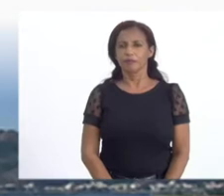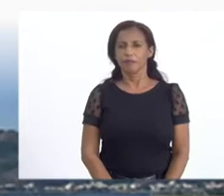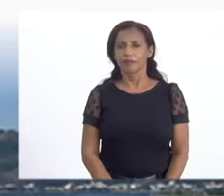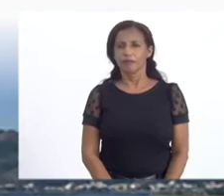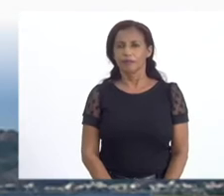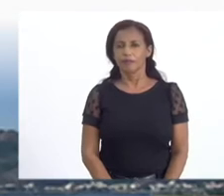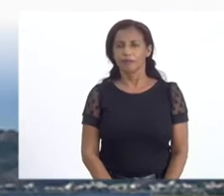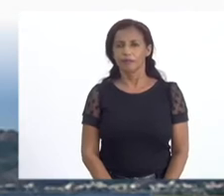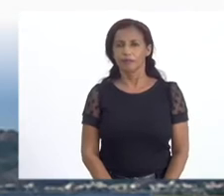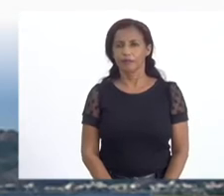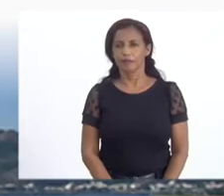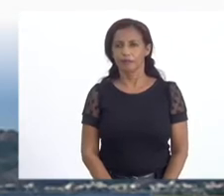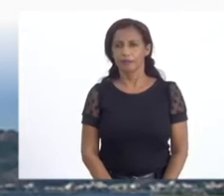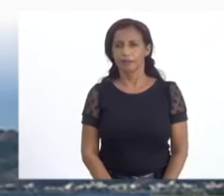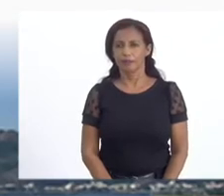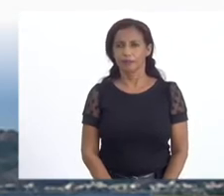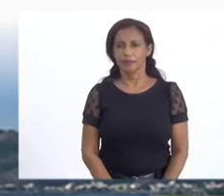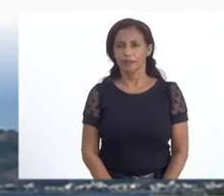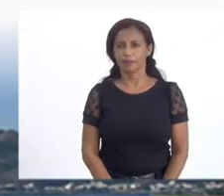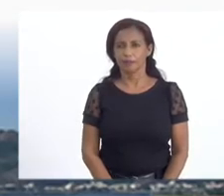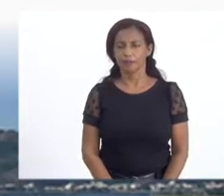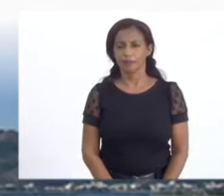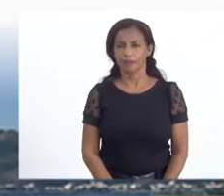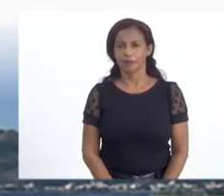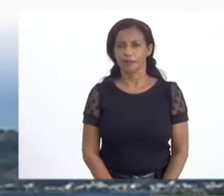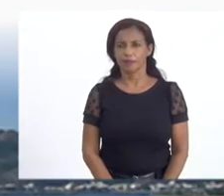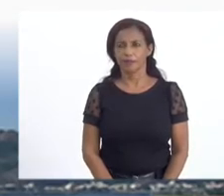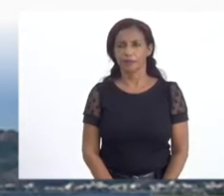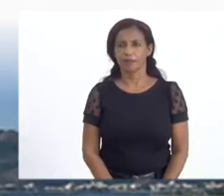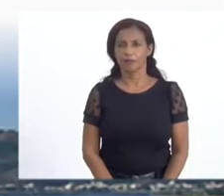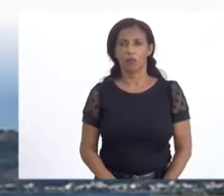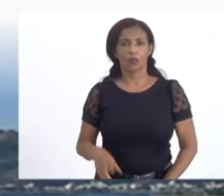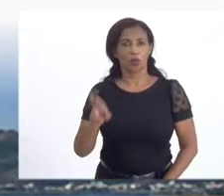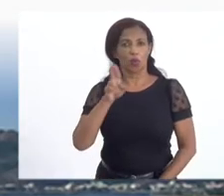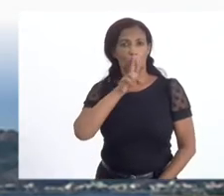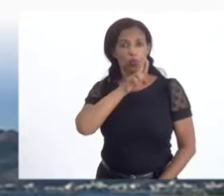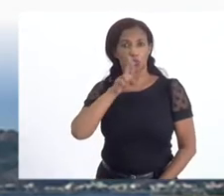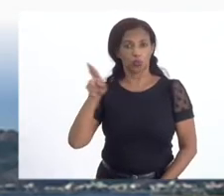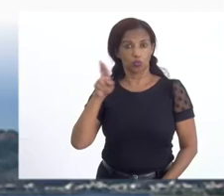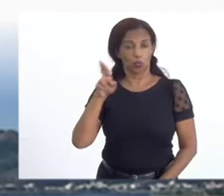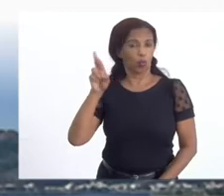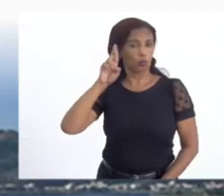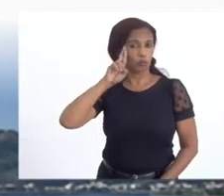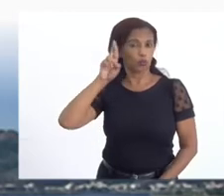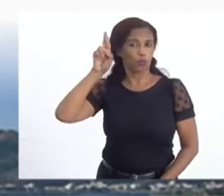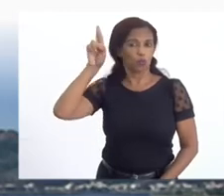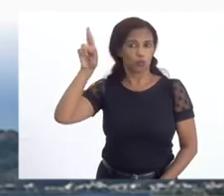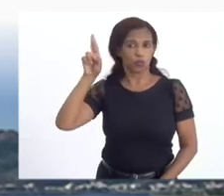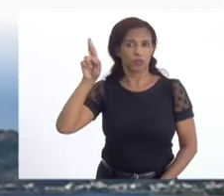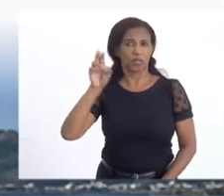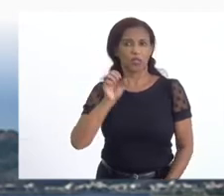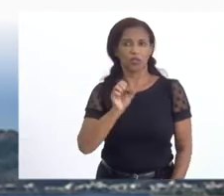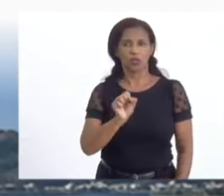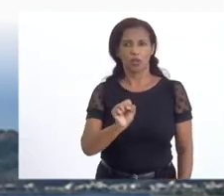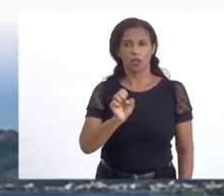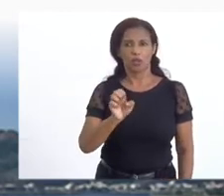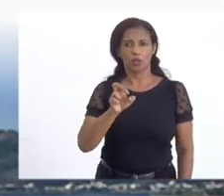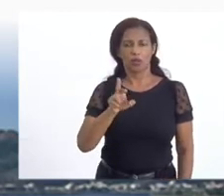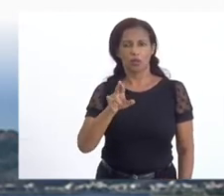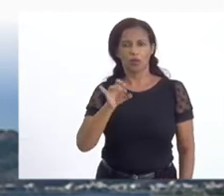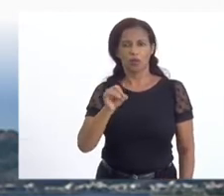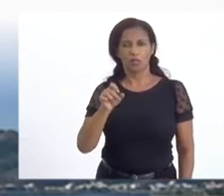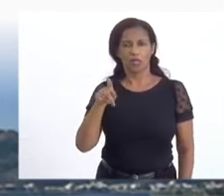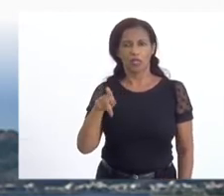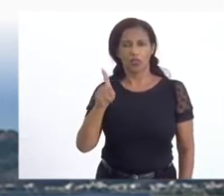Ok, fico aqui em nome do nosso superintendente, Sérgio Kenny, nosso e-mail